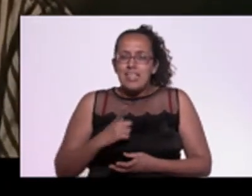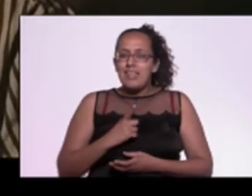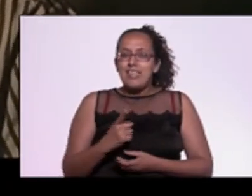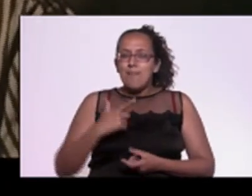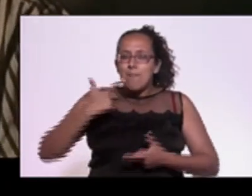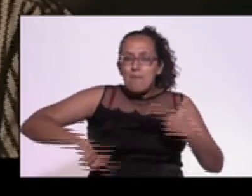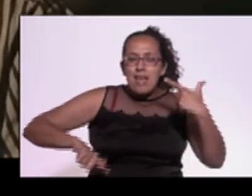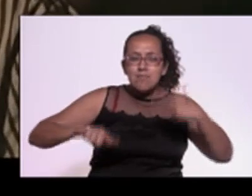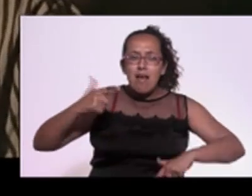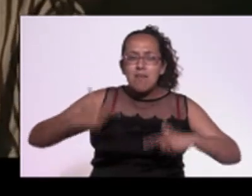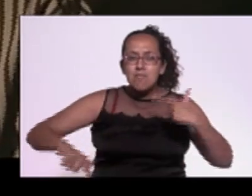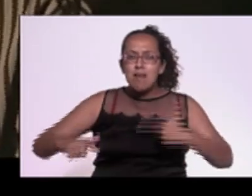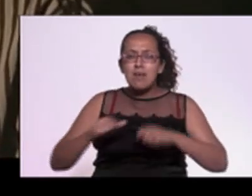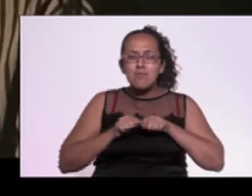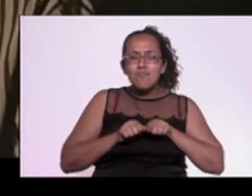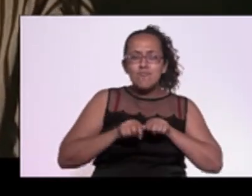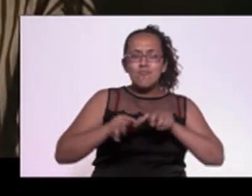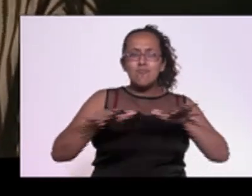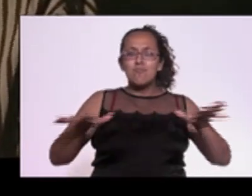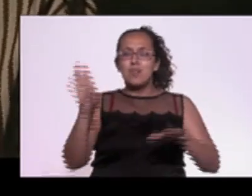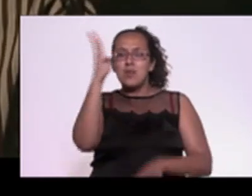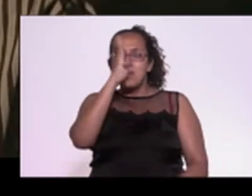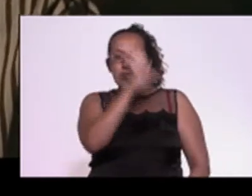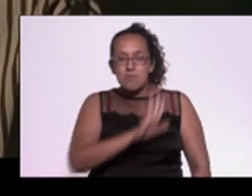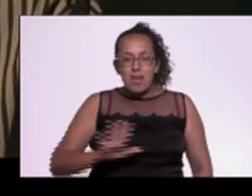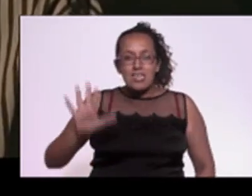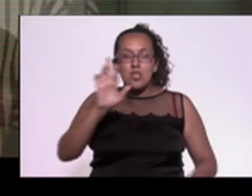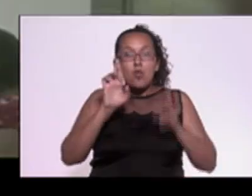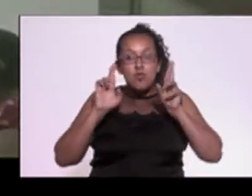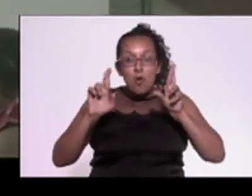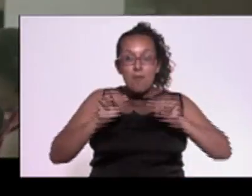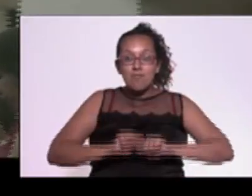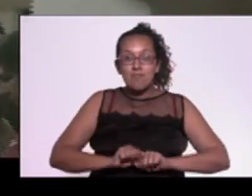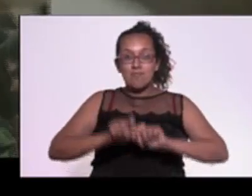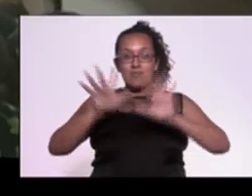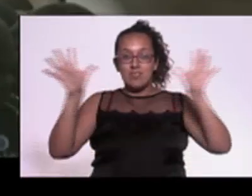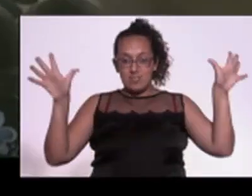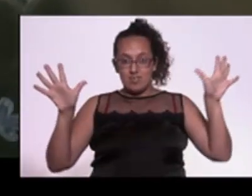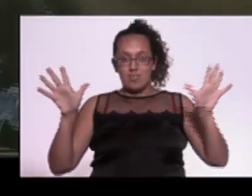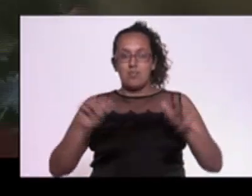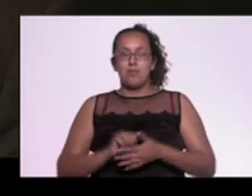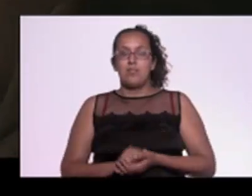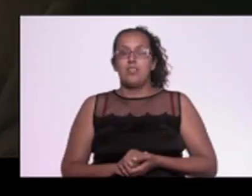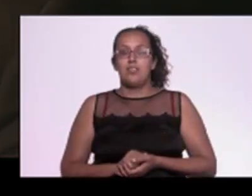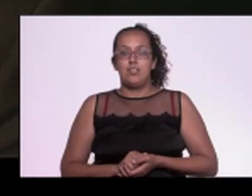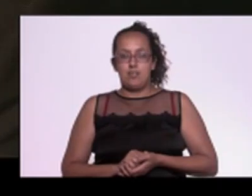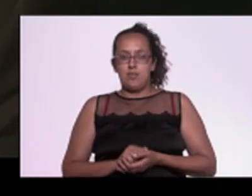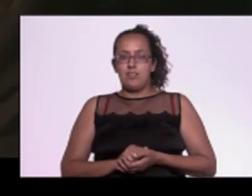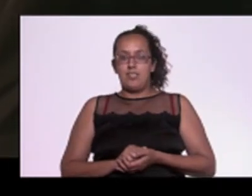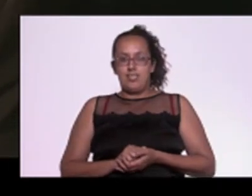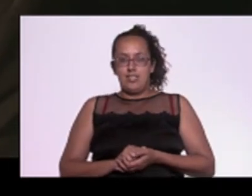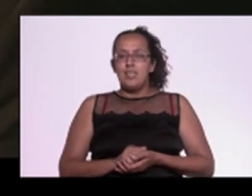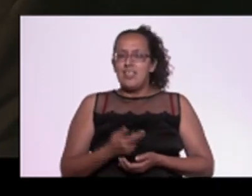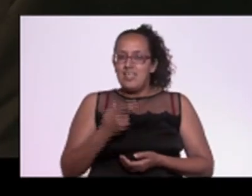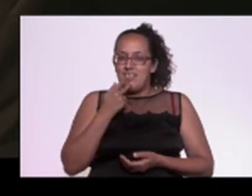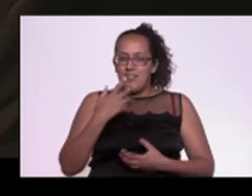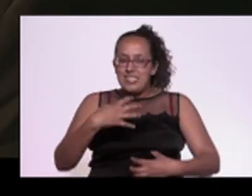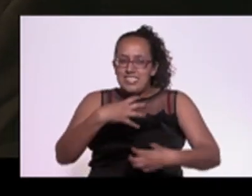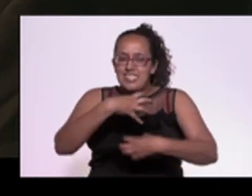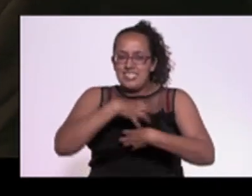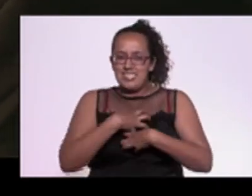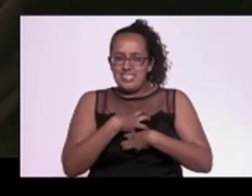né? Essa janela do audiovisual fluminense, né? E essa janela não é